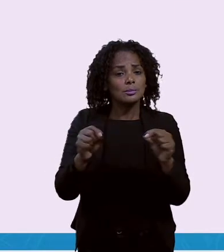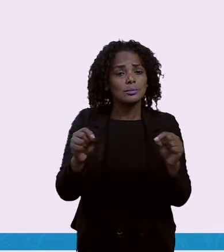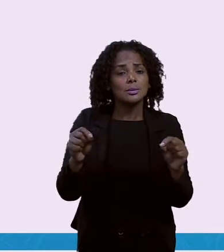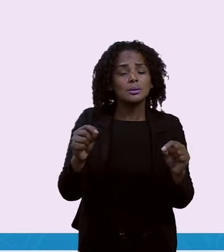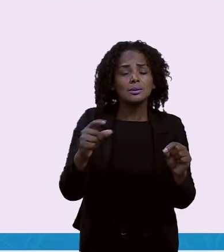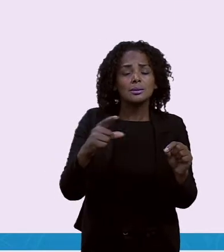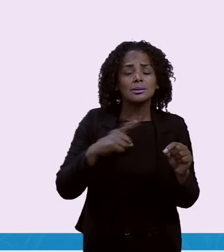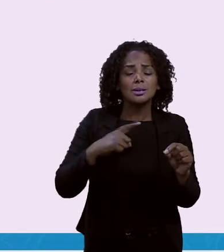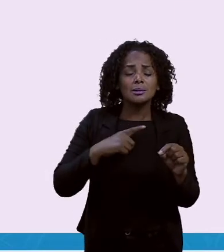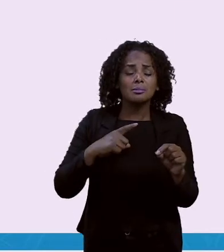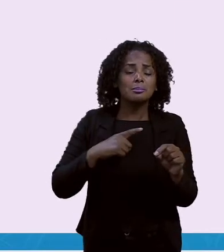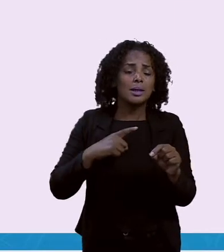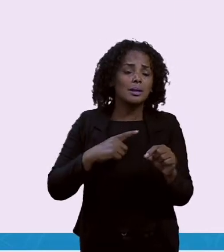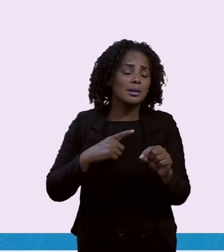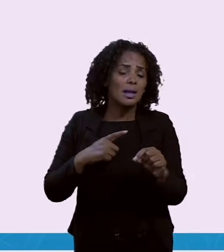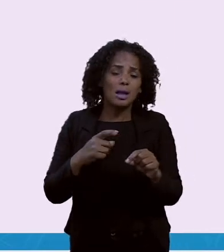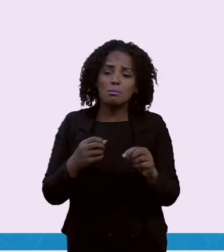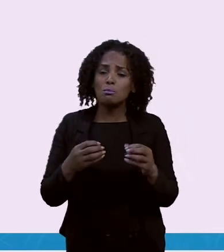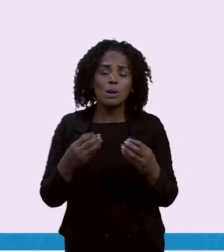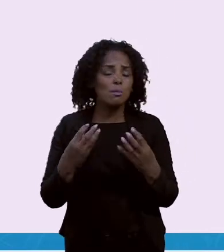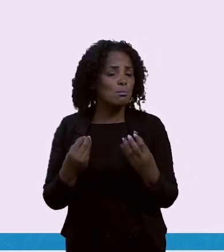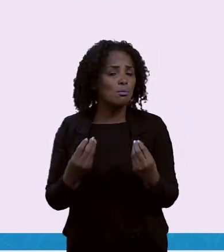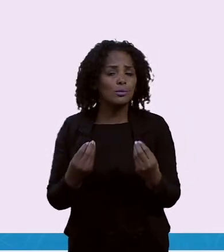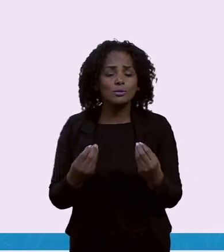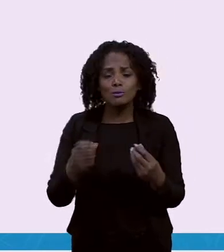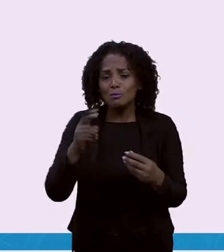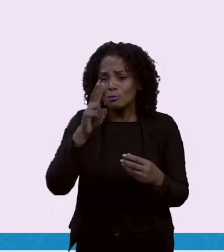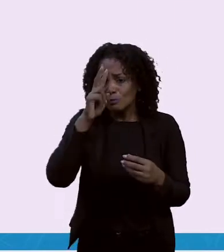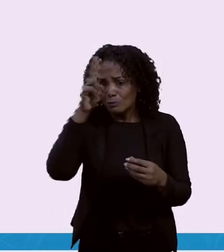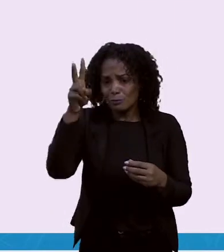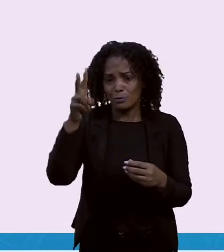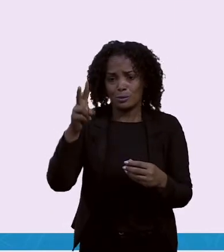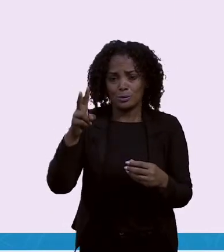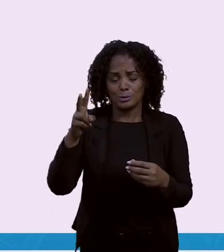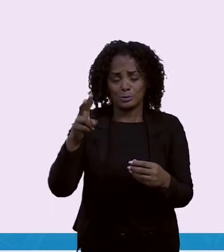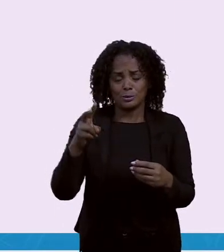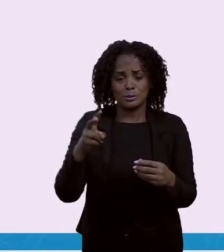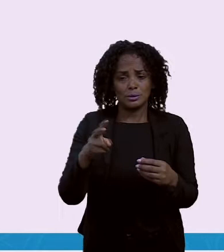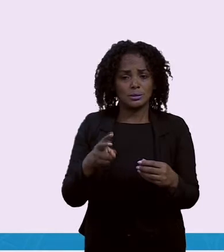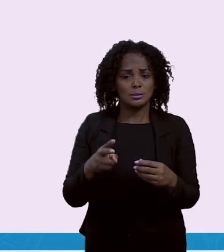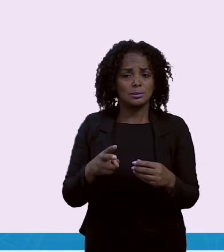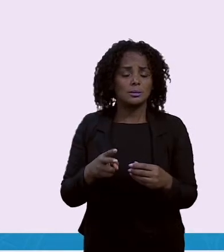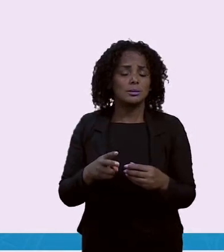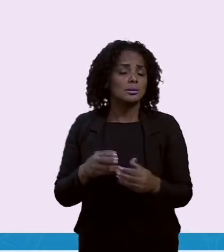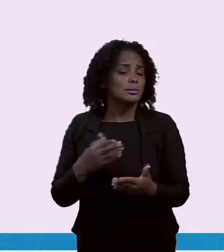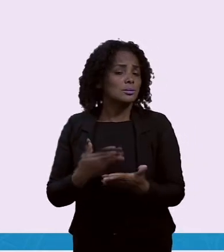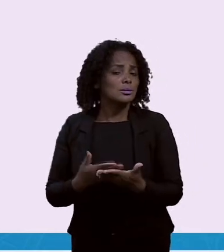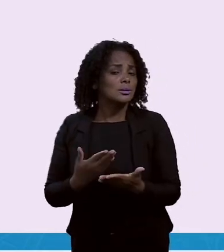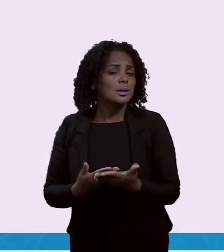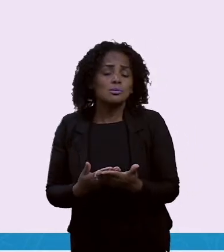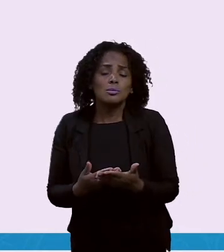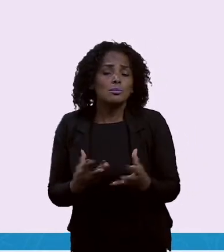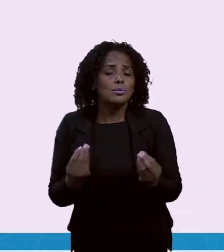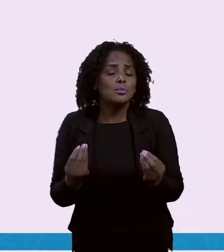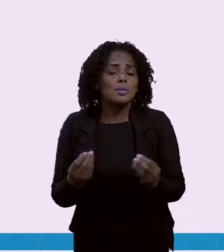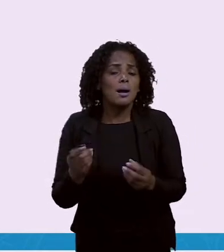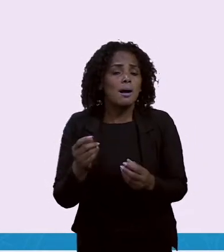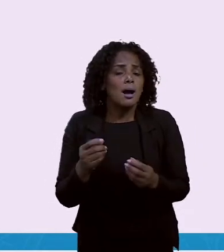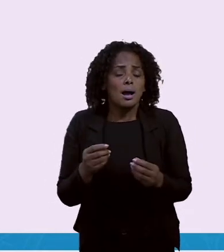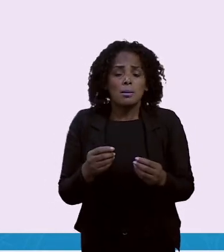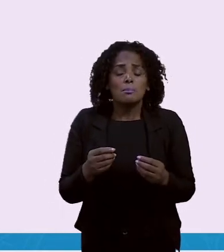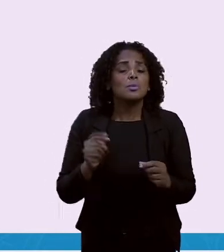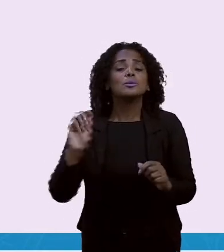material resiliente. Hoje em dia nós escutamos muito essa palavra, resiliente. E o que